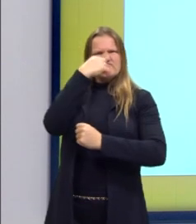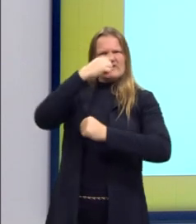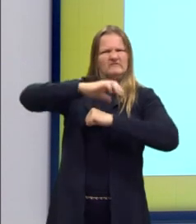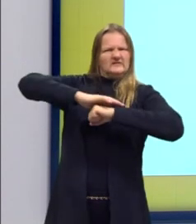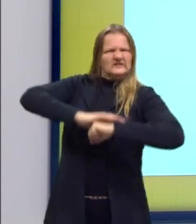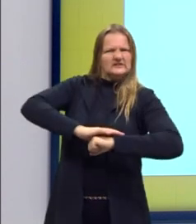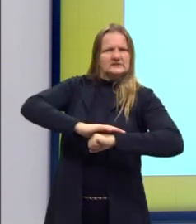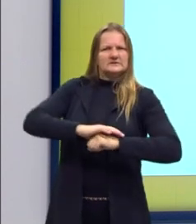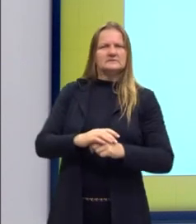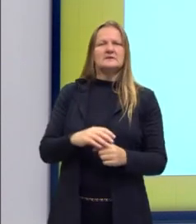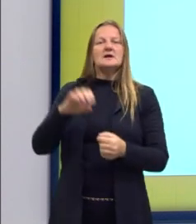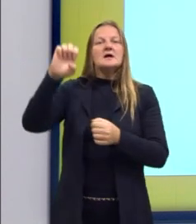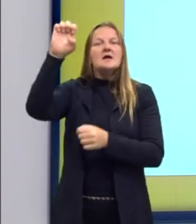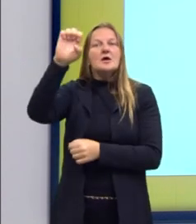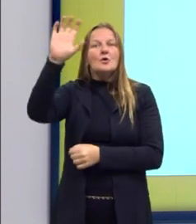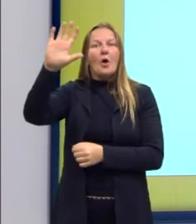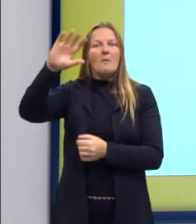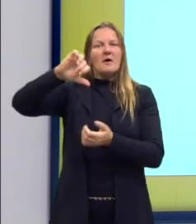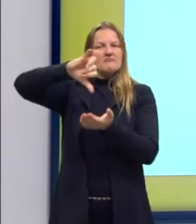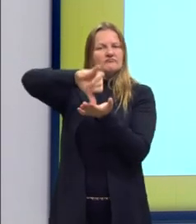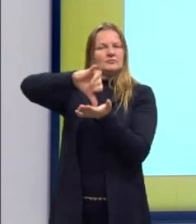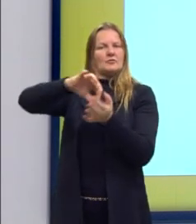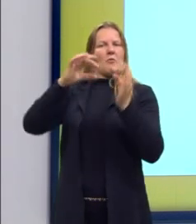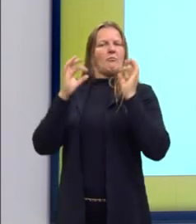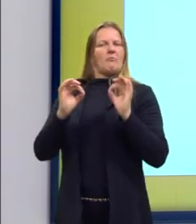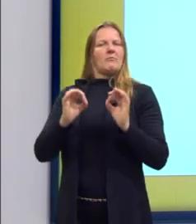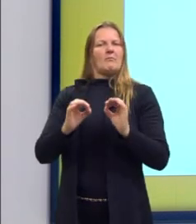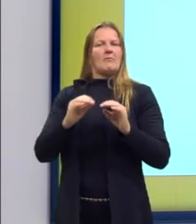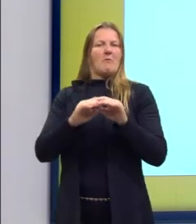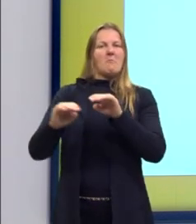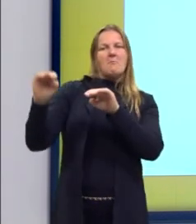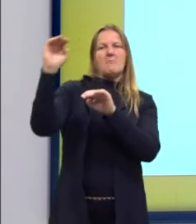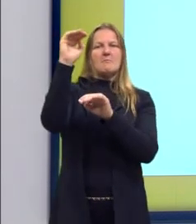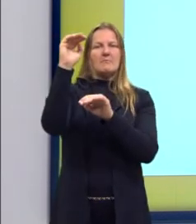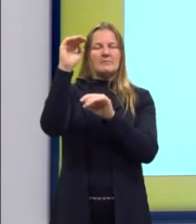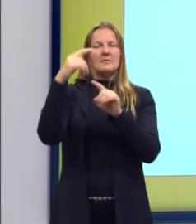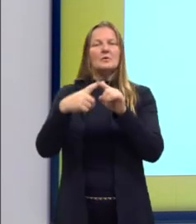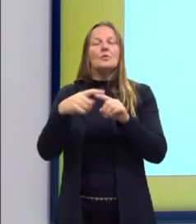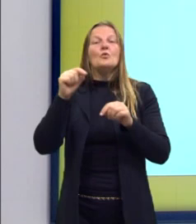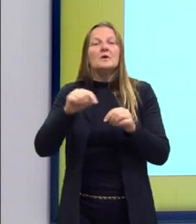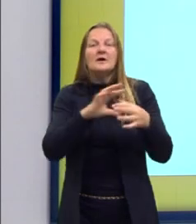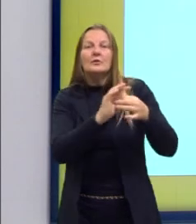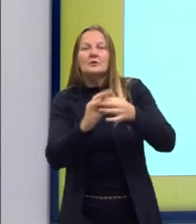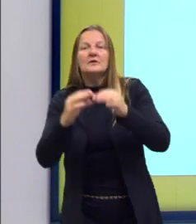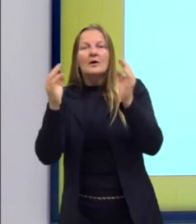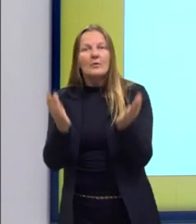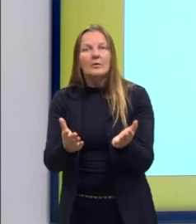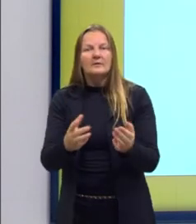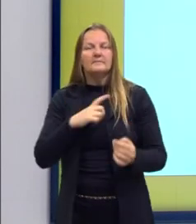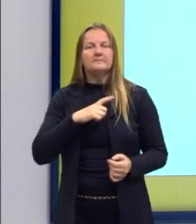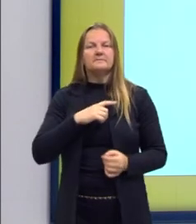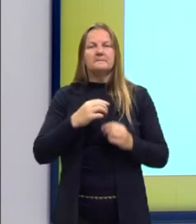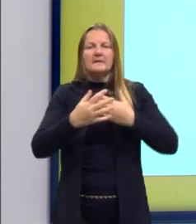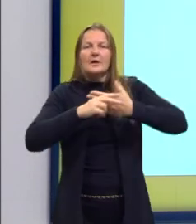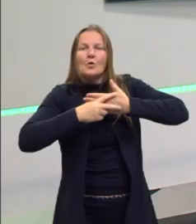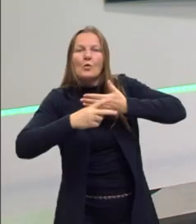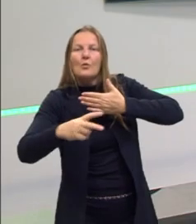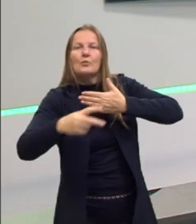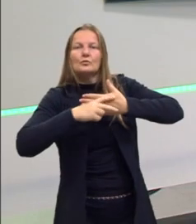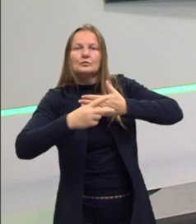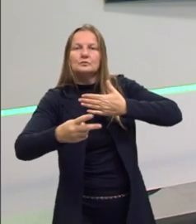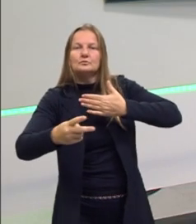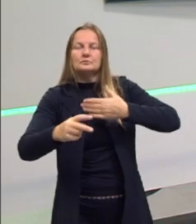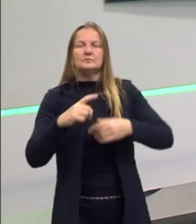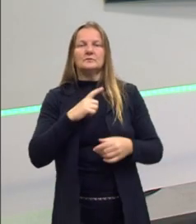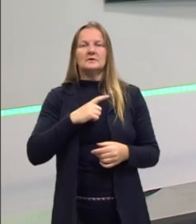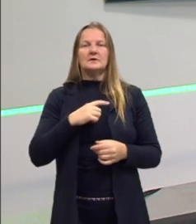eurocentrismo a sua cultura é a correta e o que que acontece hoje em dia como um fruto desse processo que